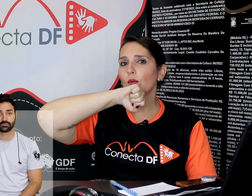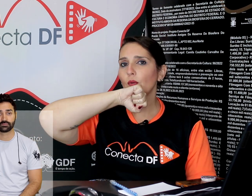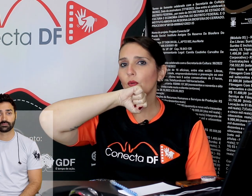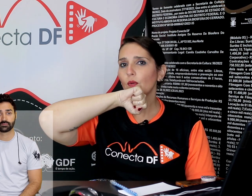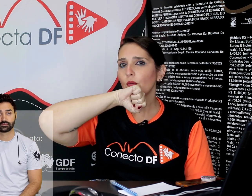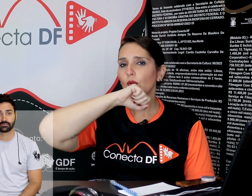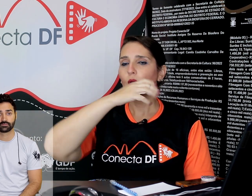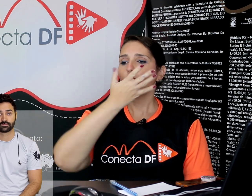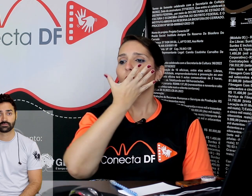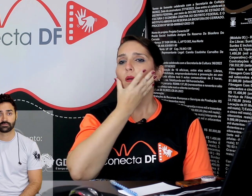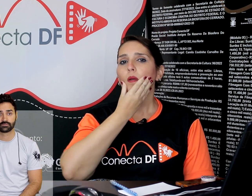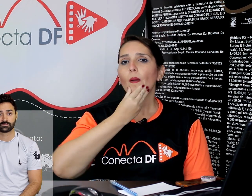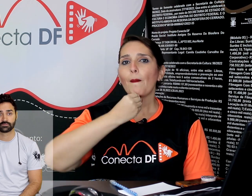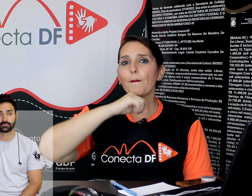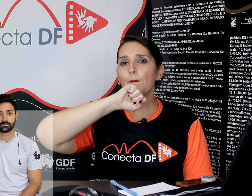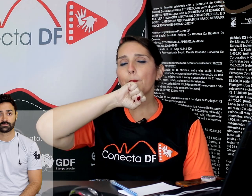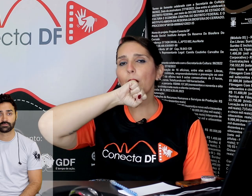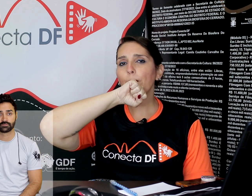mão.